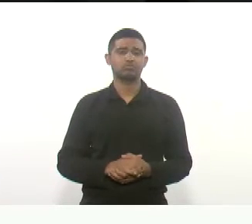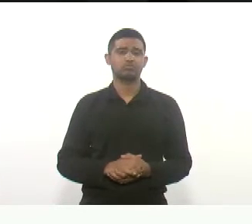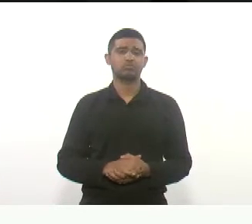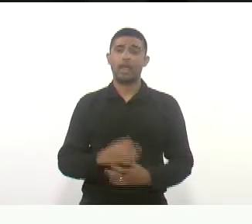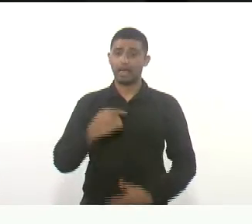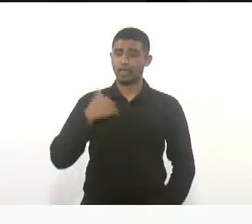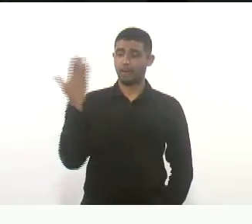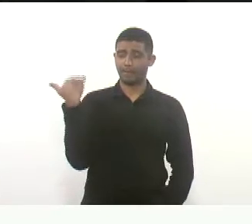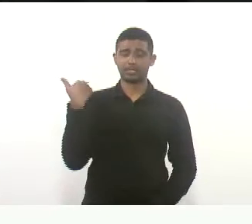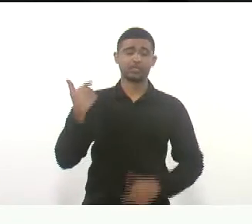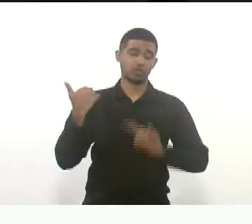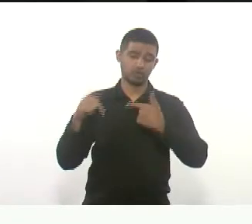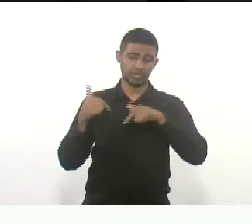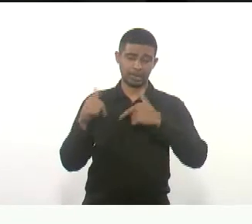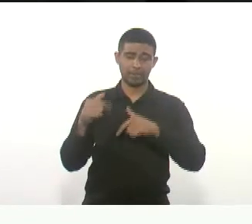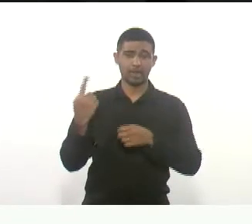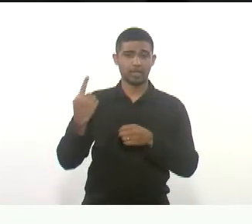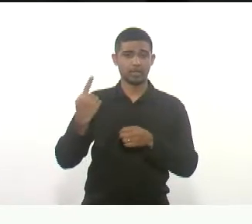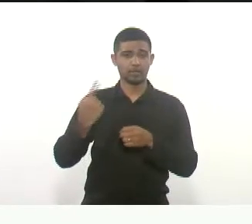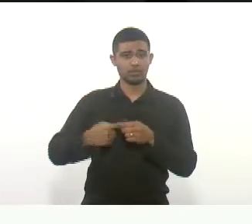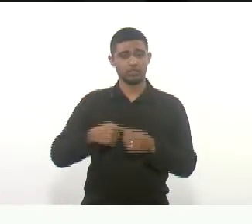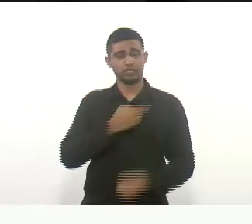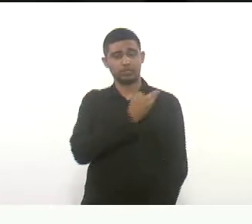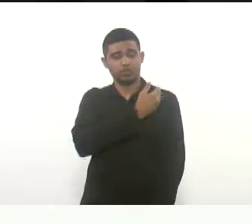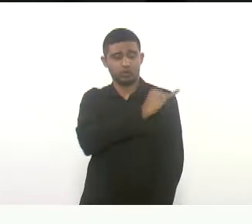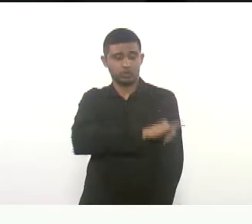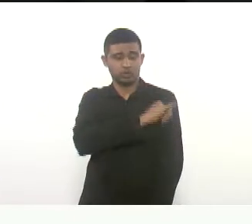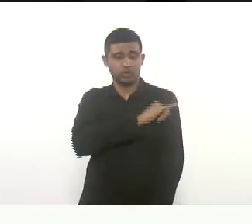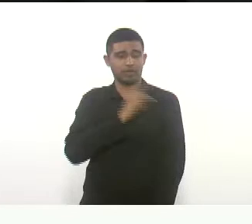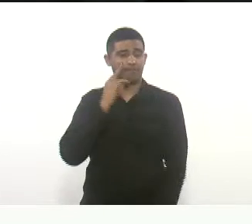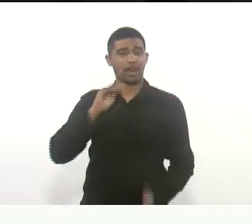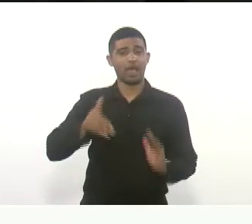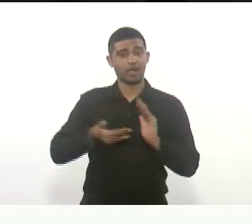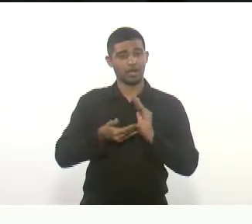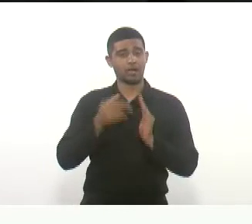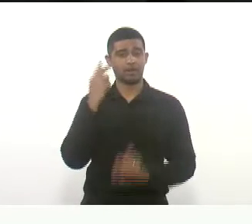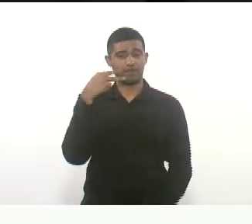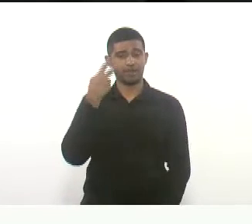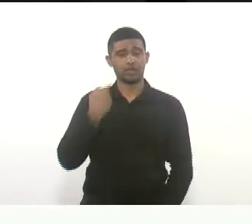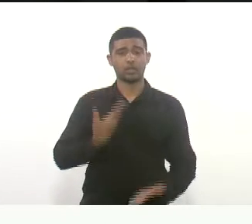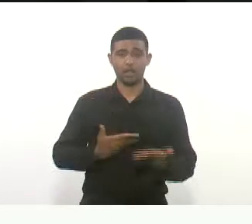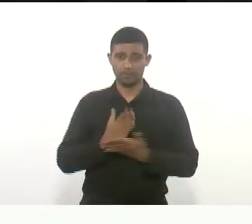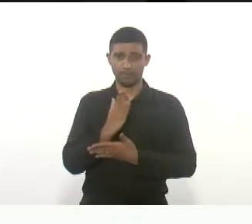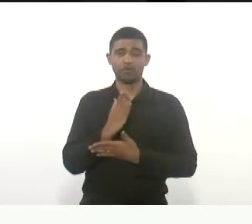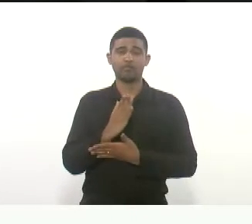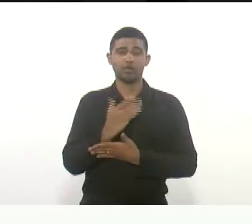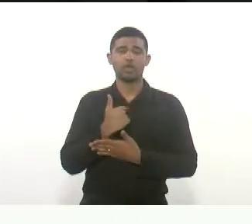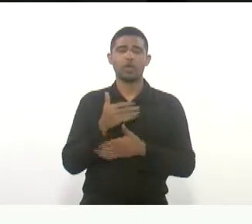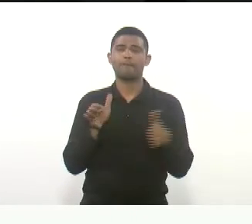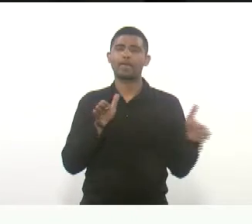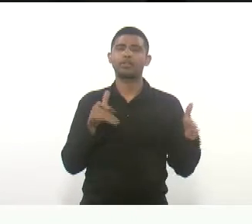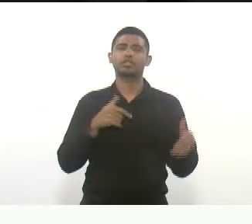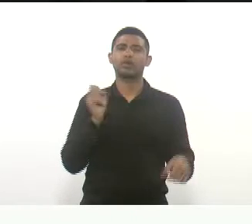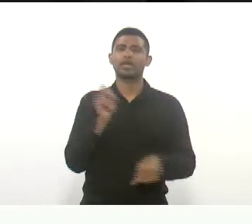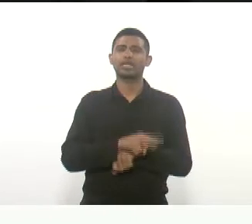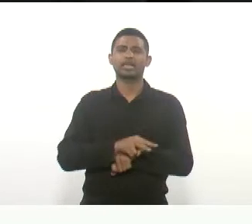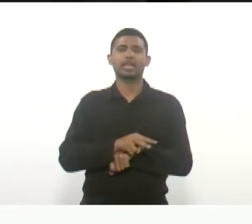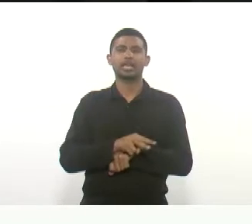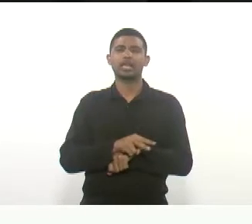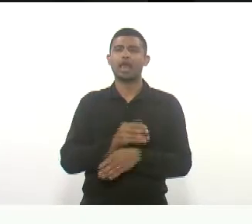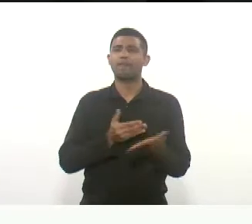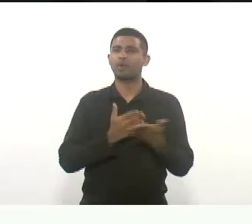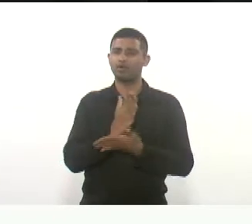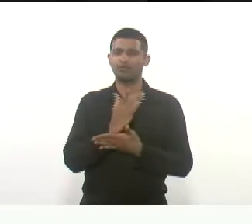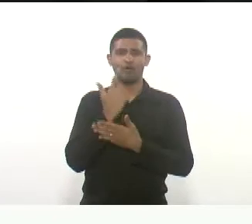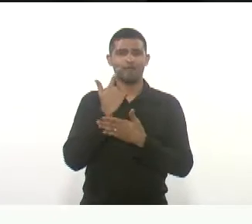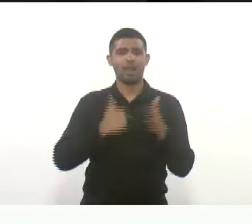quando trabalhei no município do Rio, a Câmara dos Vereadores aprovou, exatamente durante o tempo que eu estava lá, quando eu entrei, tinha acabado de aprovar,